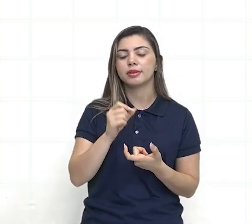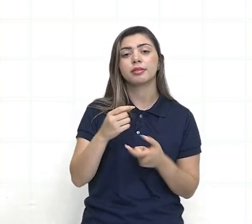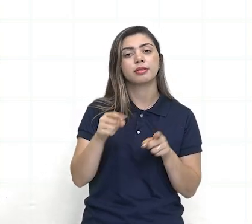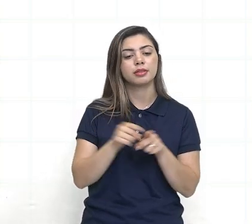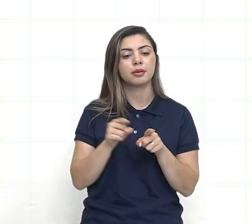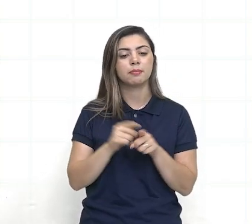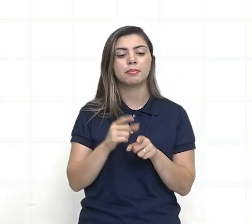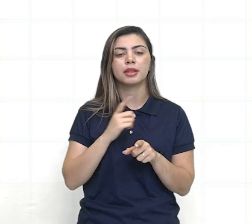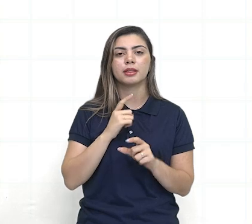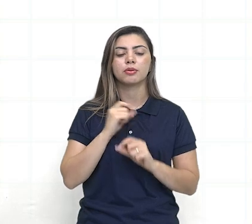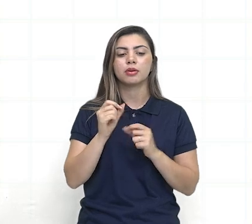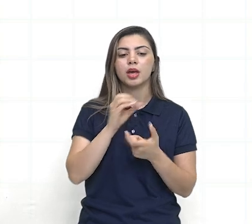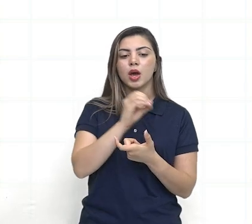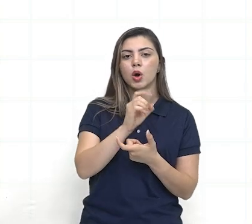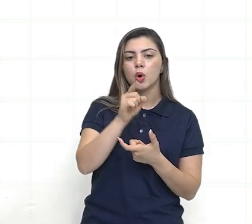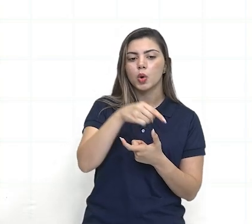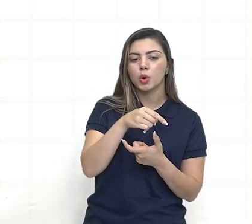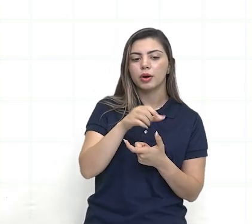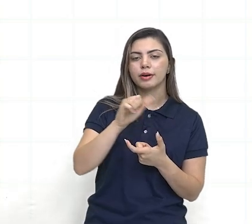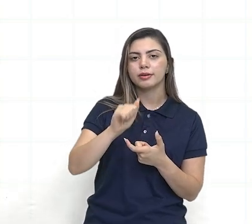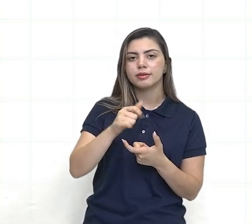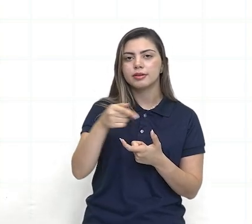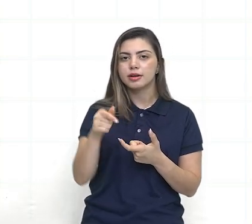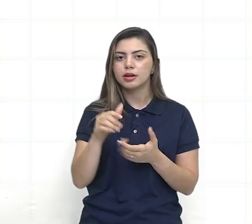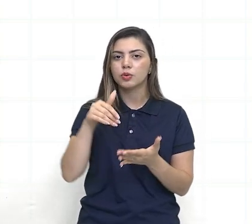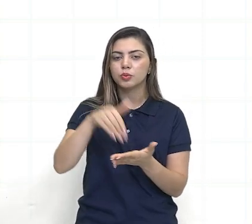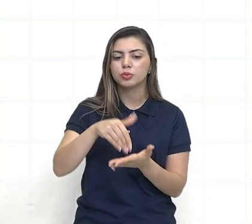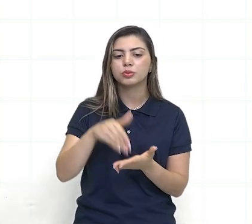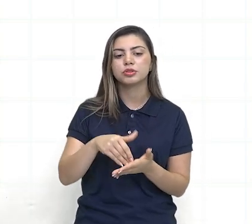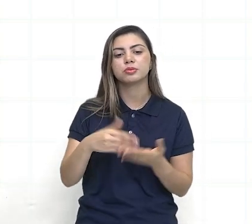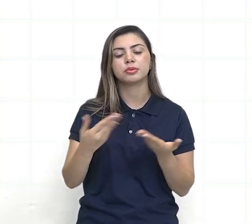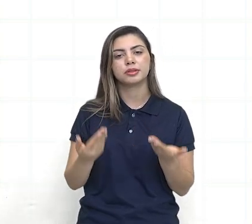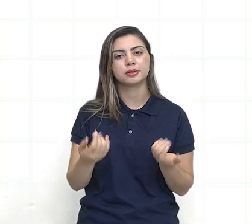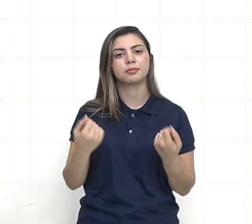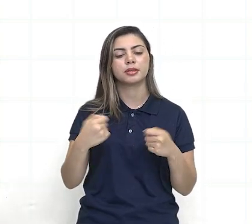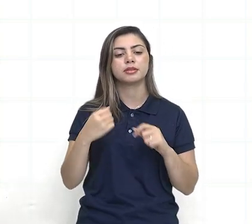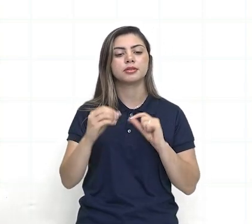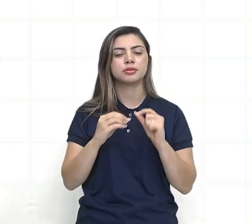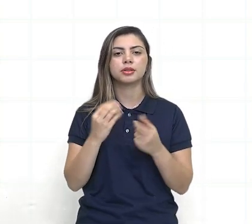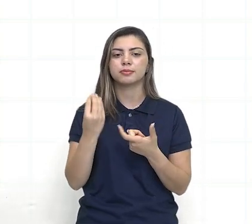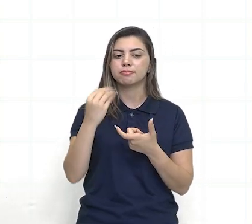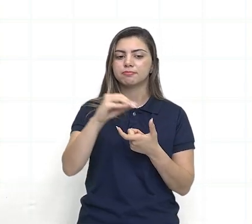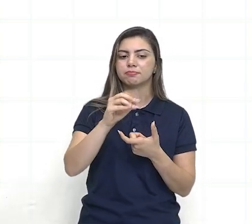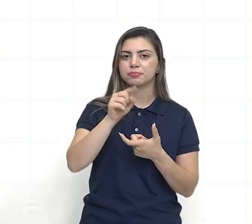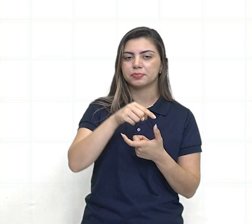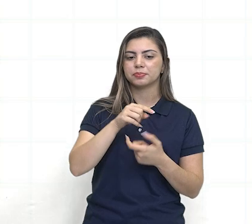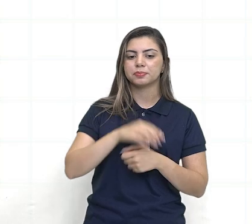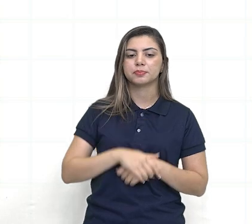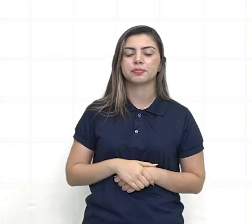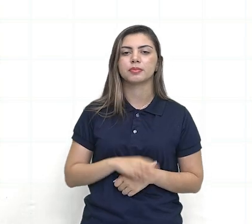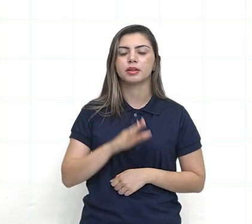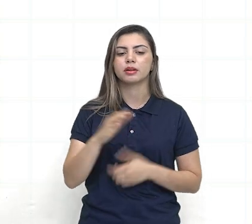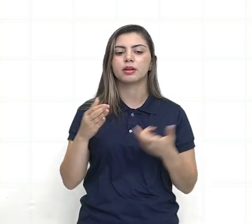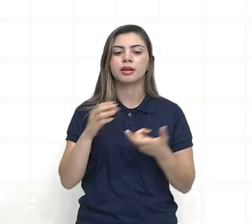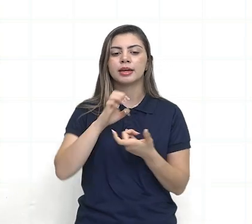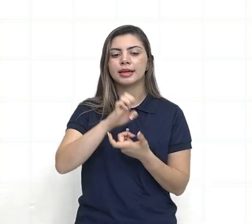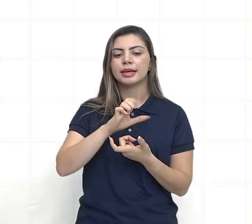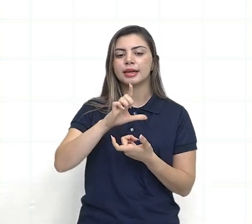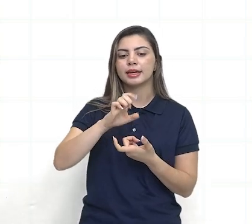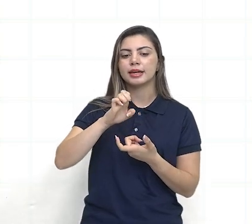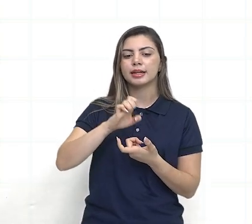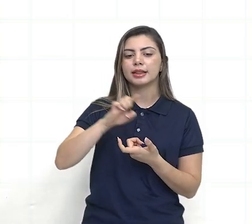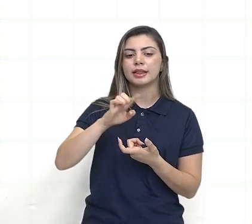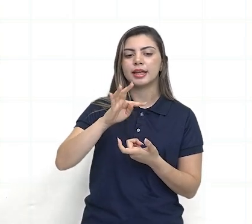tônica, or, e terminou aqui em an, certo? Então, eu acentuo. Elétrons,